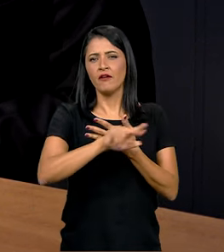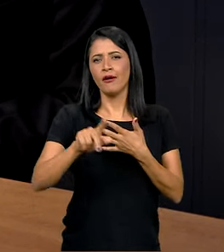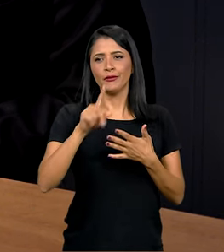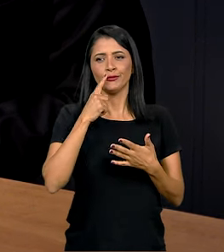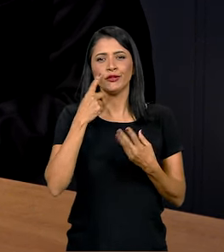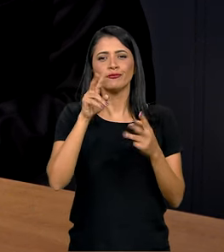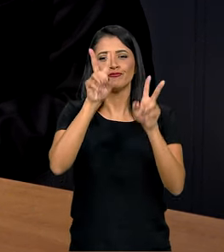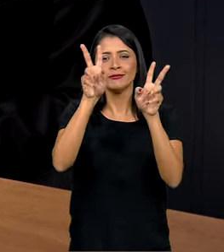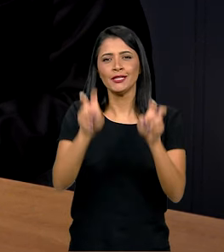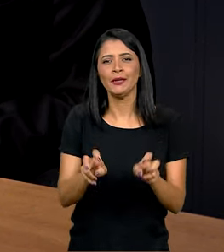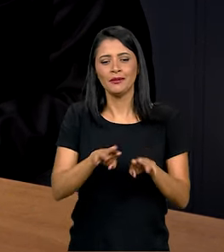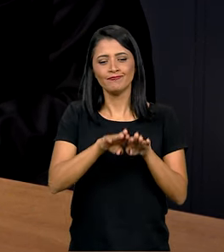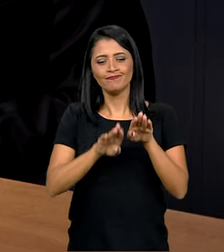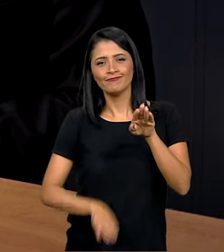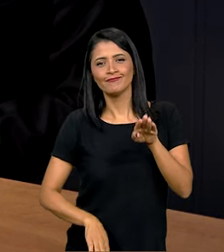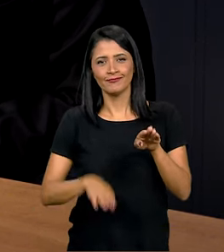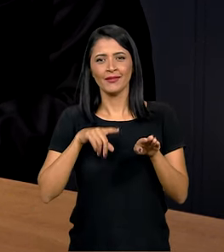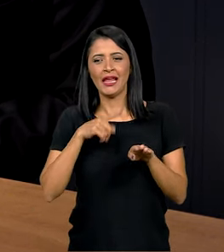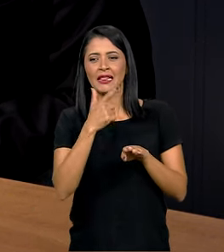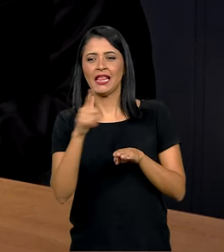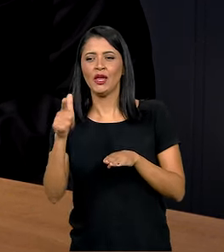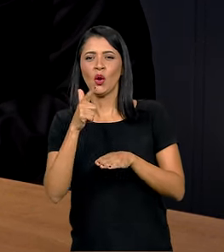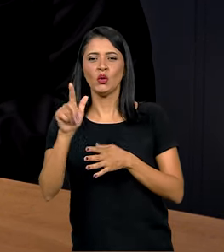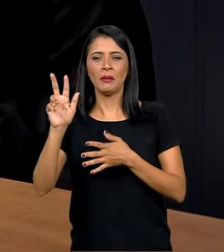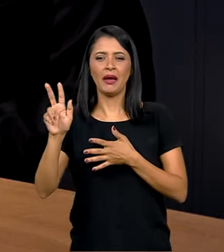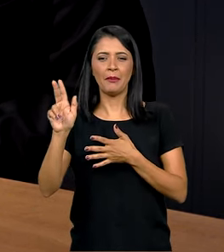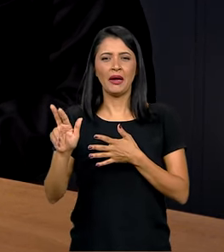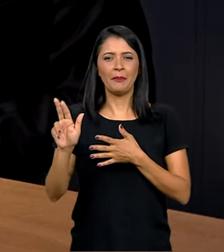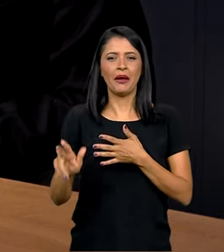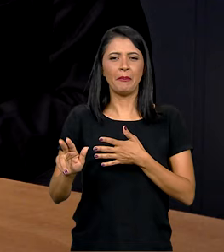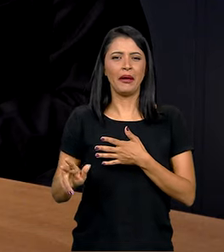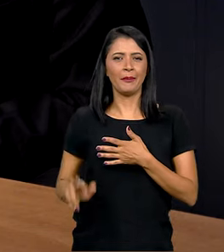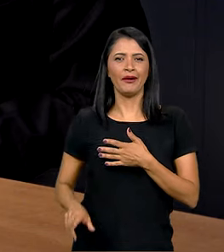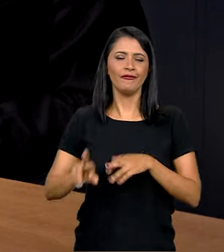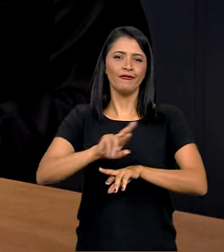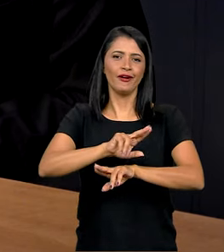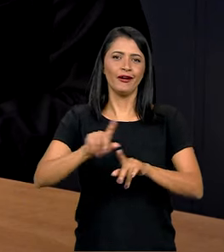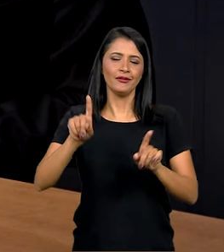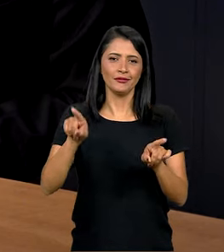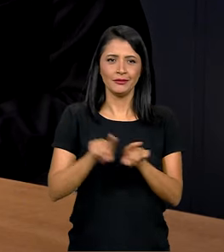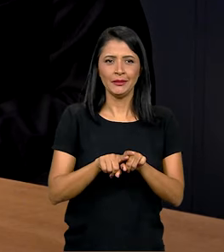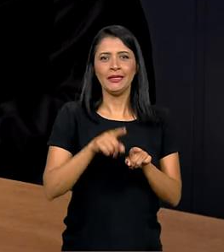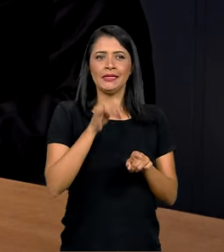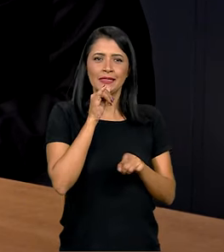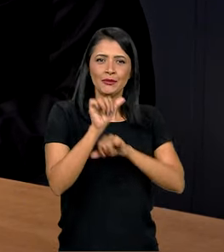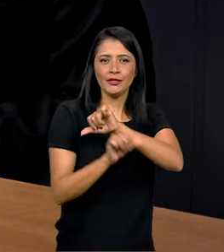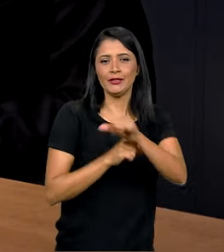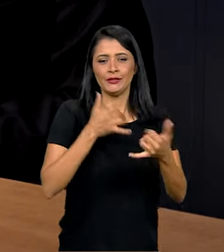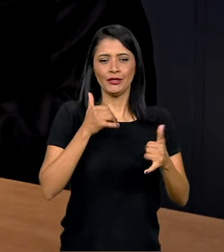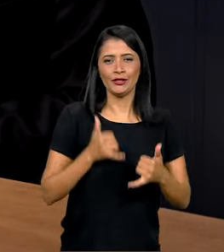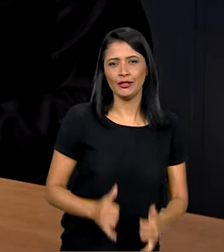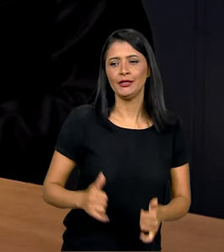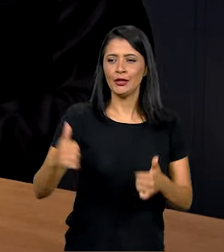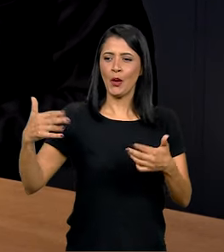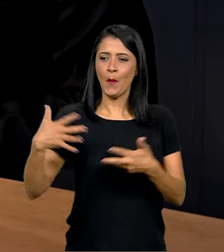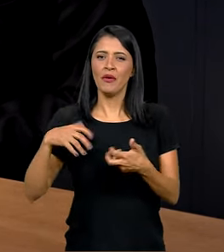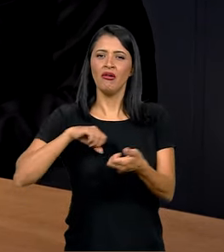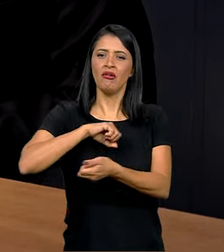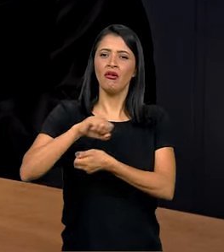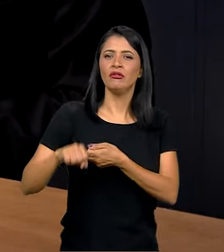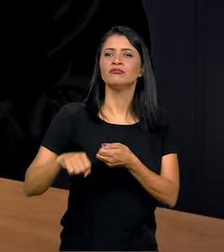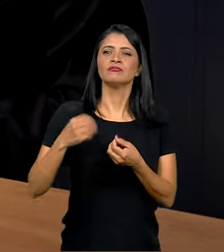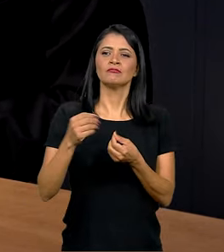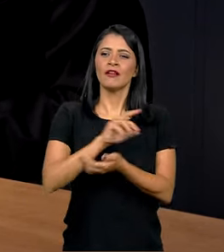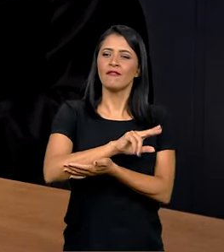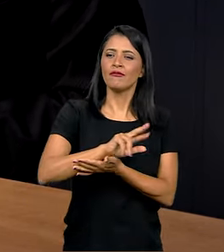aborda desigualdade surgem né diversas especificidades quando a gente aborda transição energética desenvolvimento urbano sustentável também